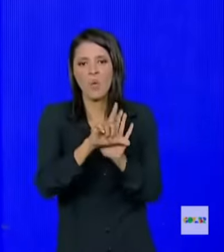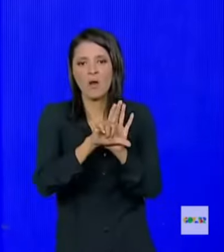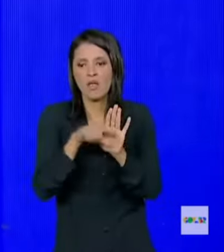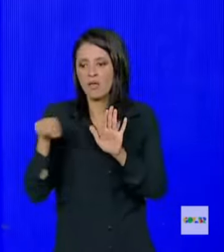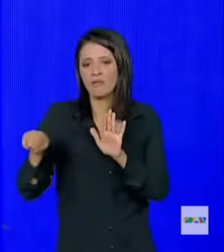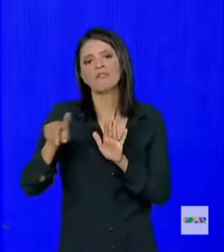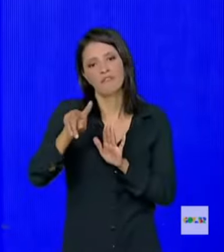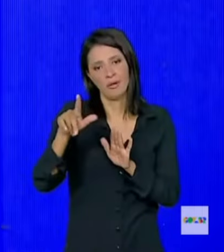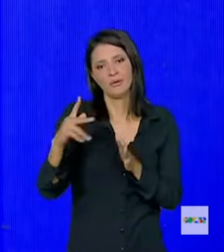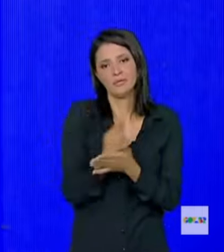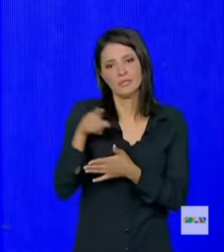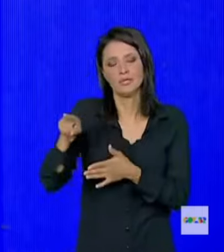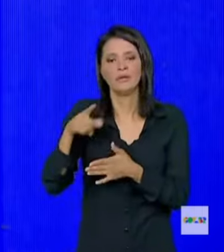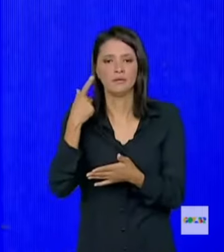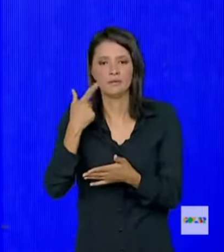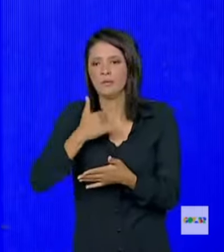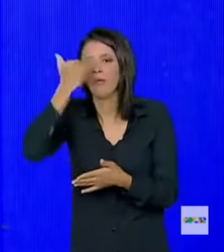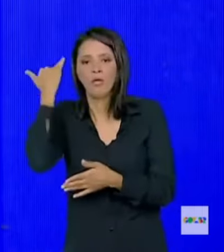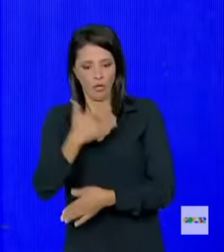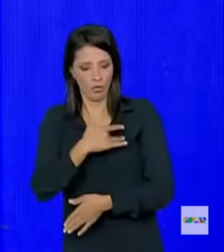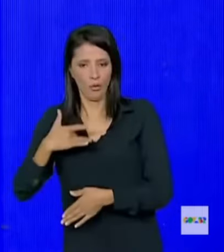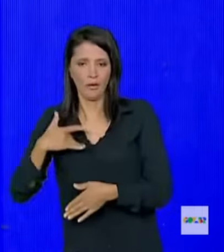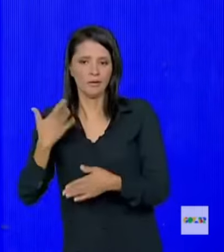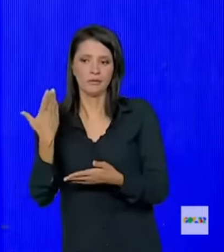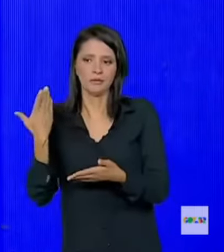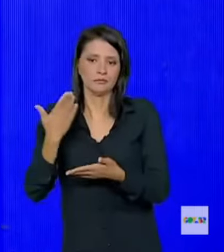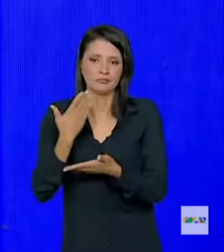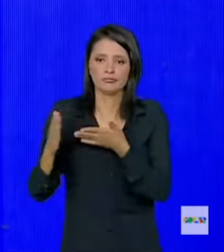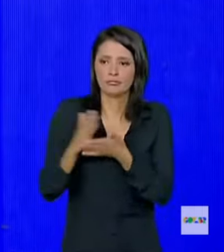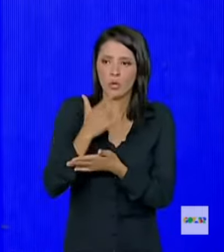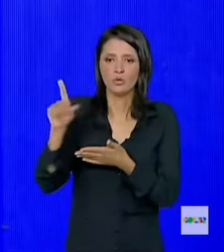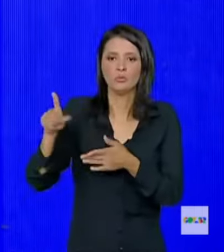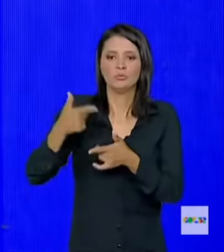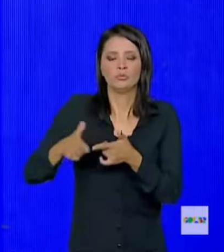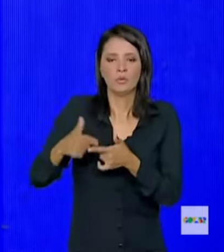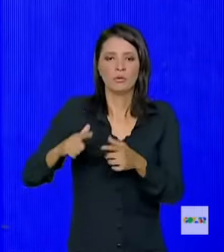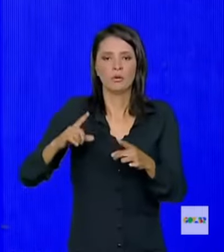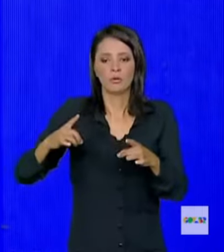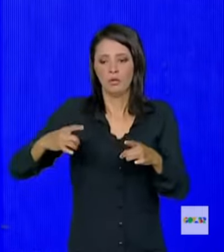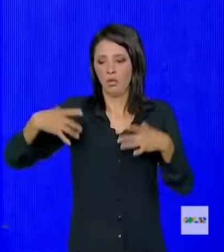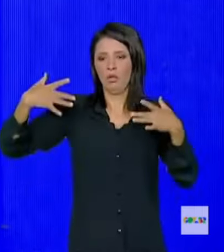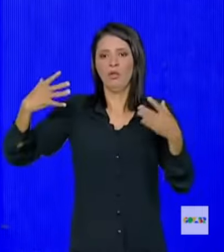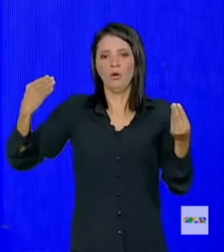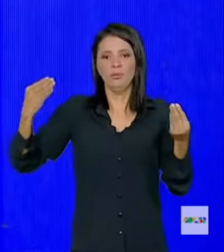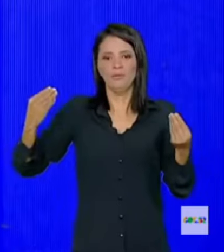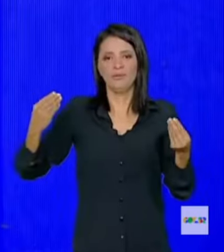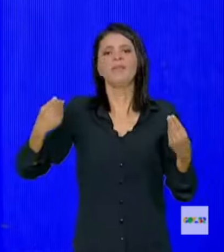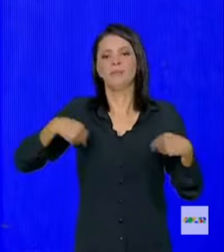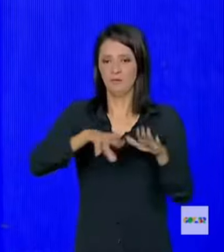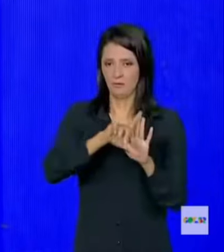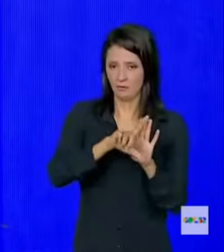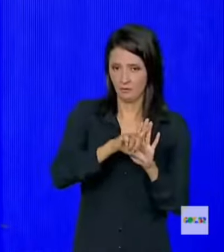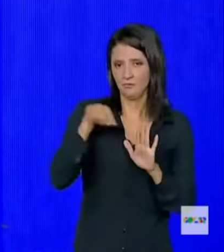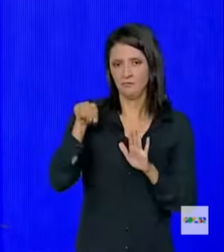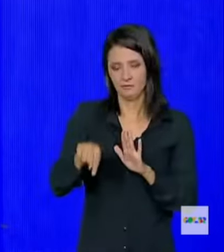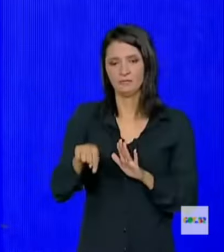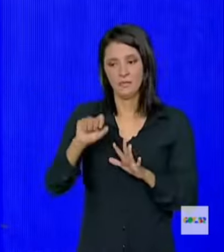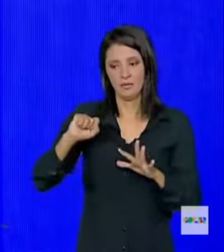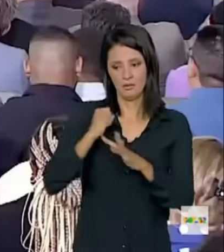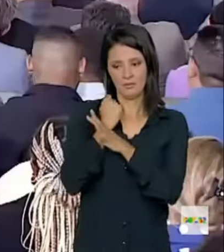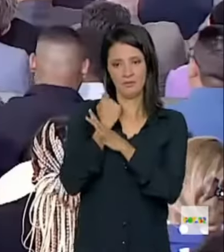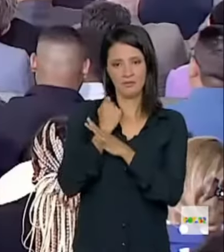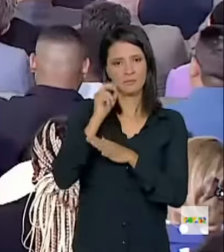que vai acontecer. E muita gente não acreditava. E é sempre importante a gente lembrar que toda vez que tem